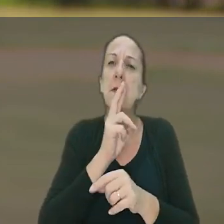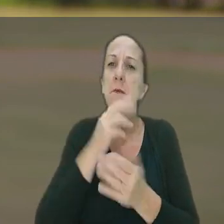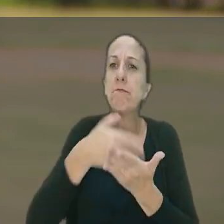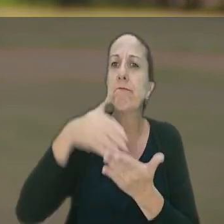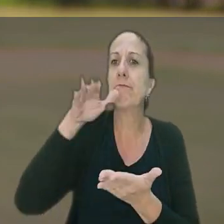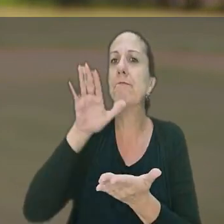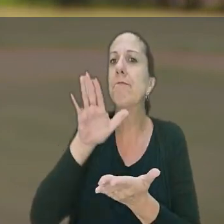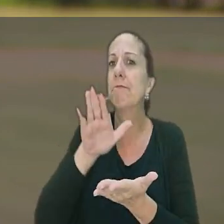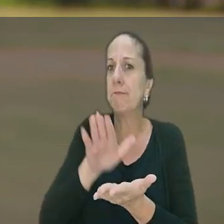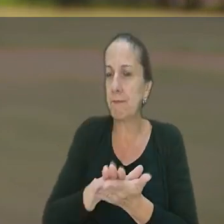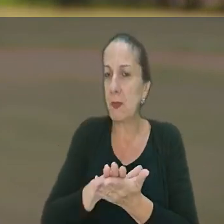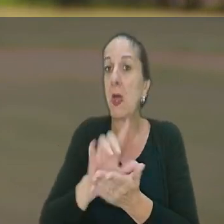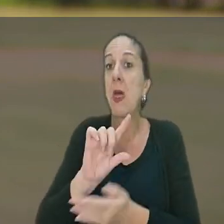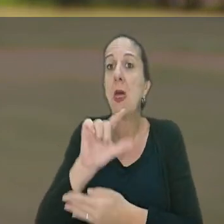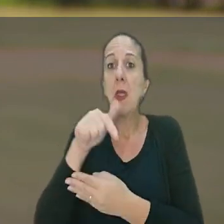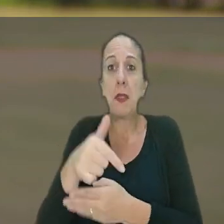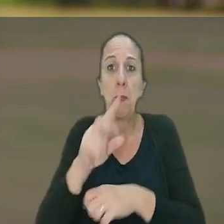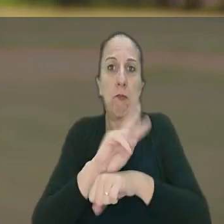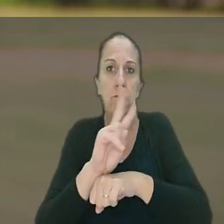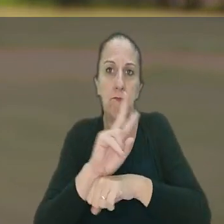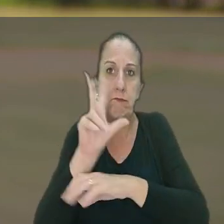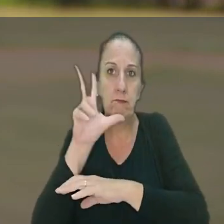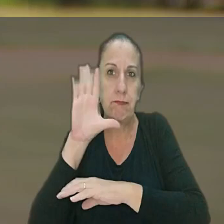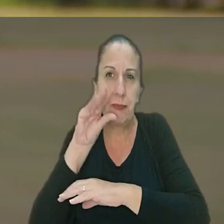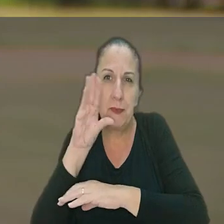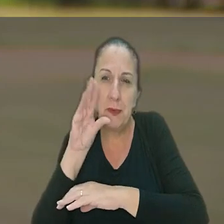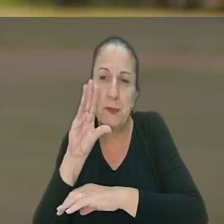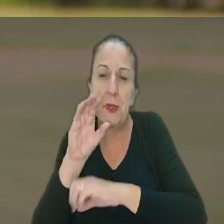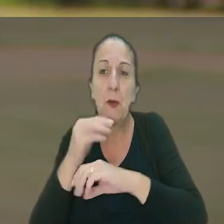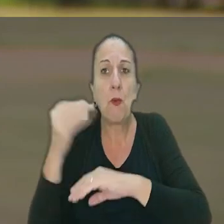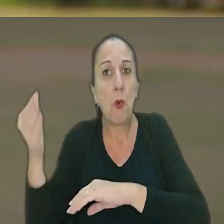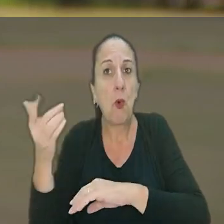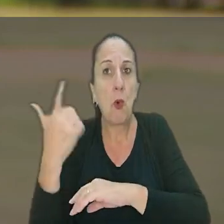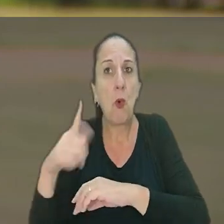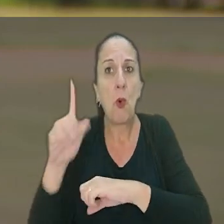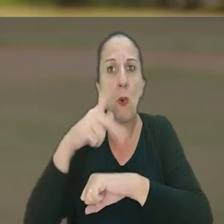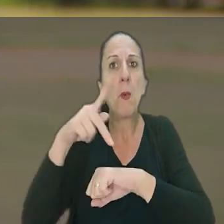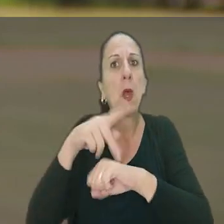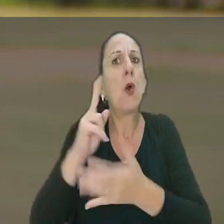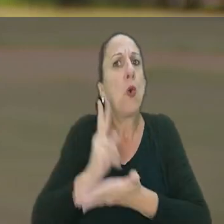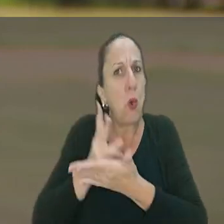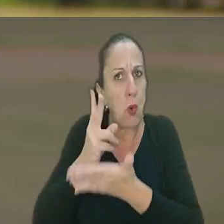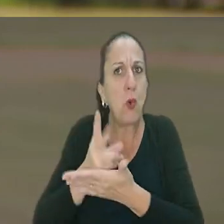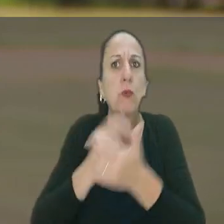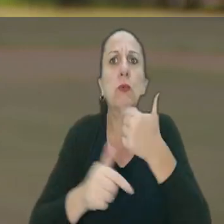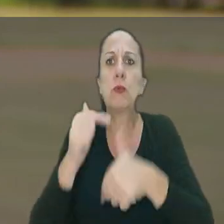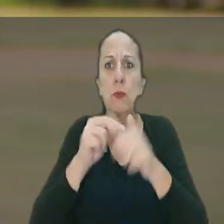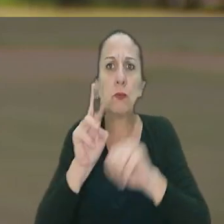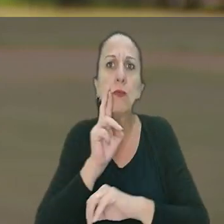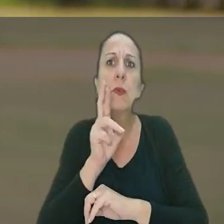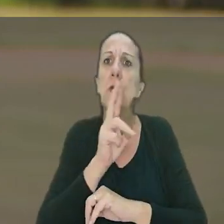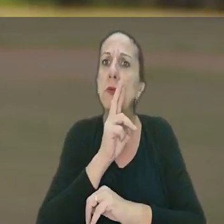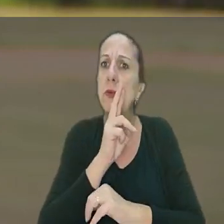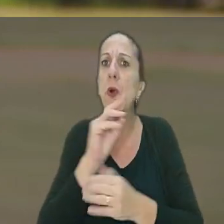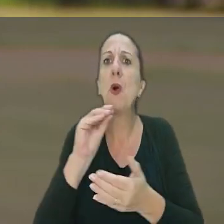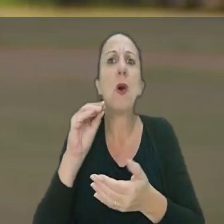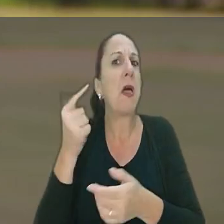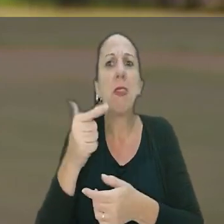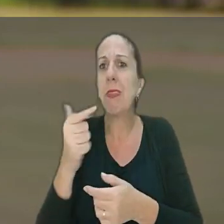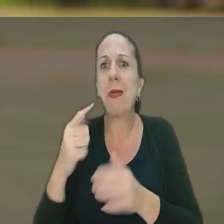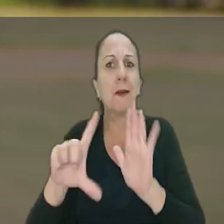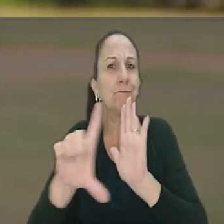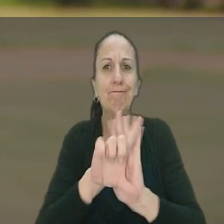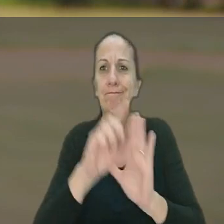autuado, mas em diligência posterior, os fiscais verificaram que os estrangeiros continuavam trabalhando no restaurante